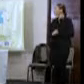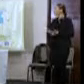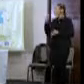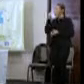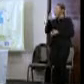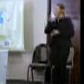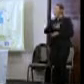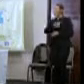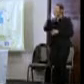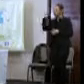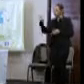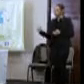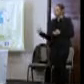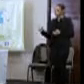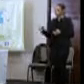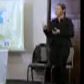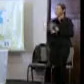Bom dia.